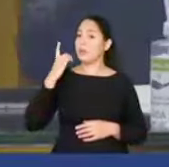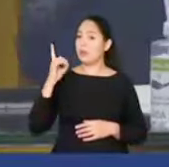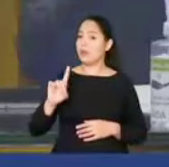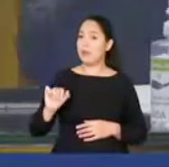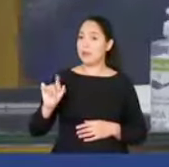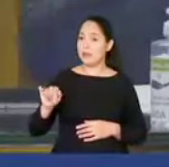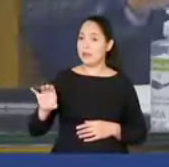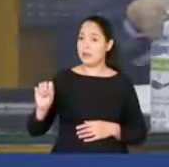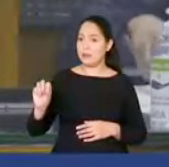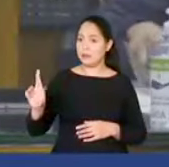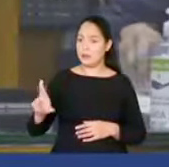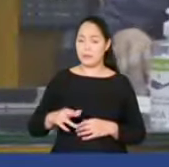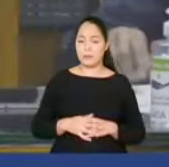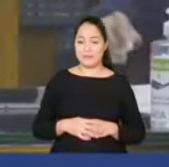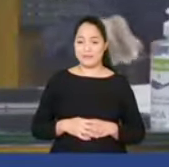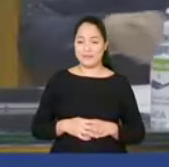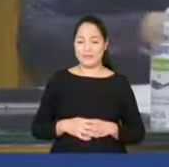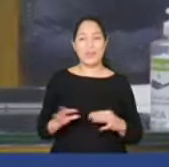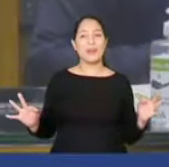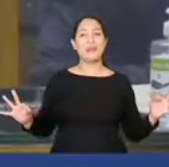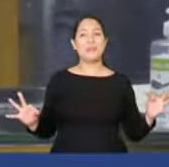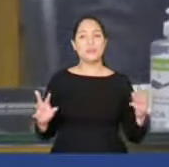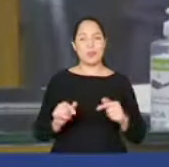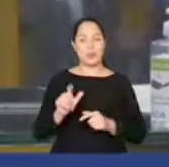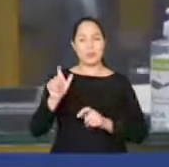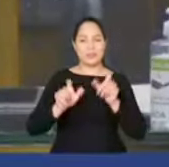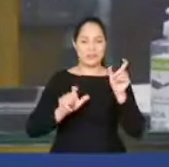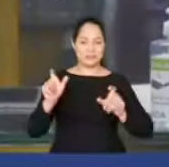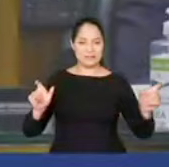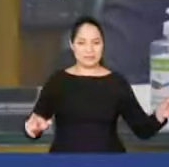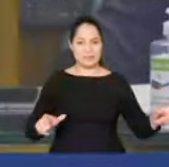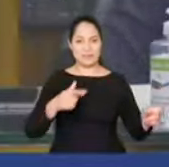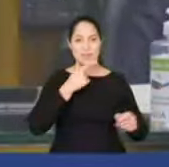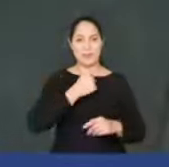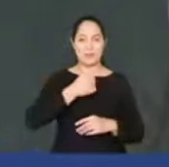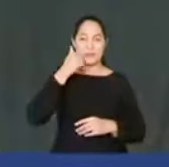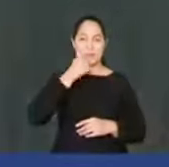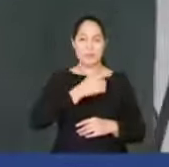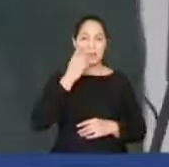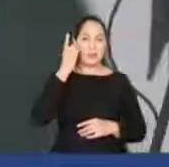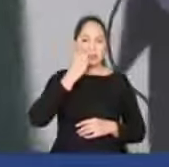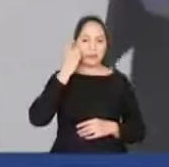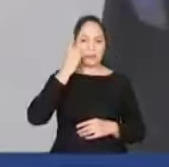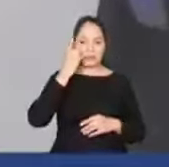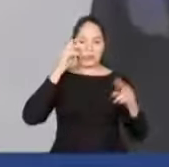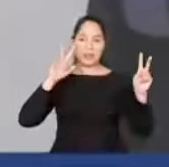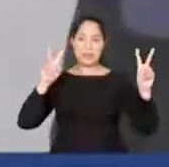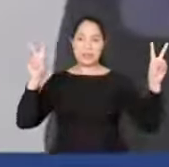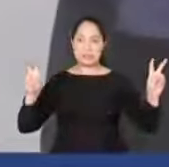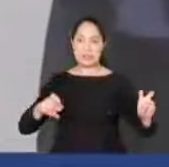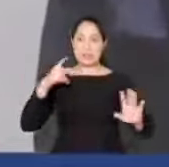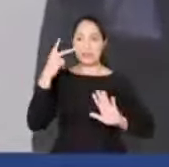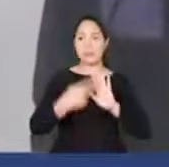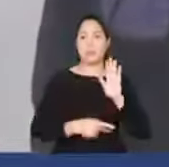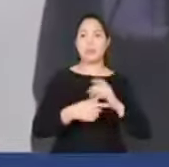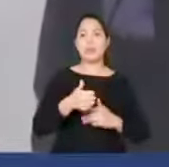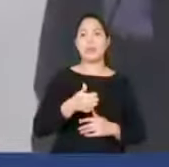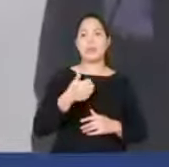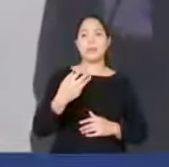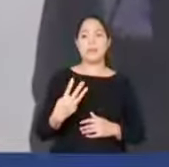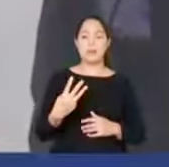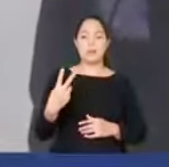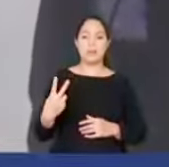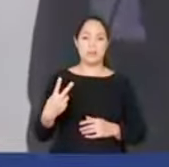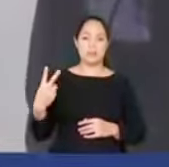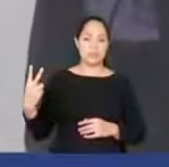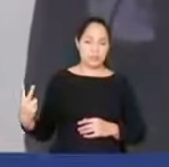Quero agradecer aqui todos os colegas deputados e deputadas que votaram por essa urgência importante, o projeto 1322, pela